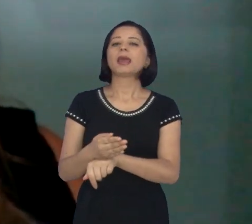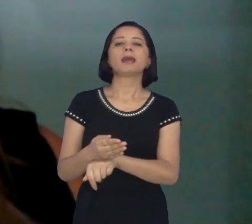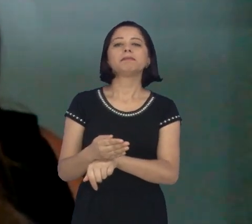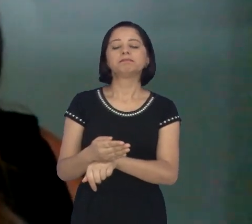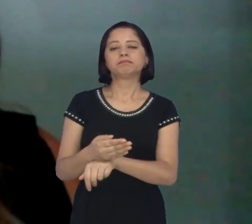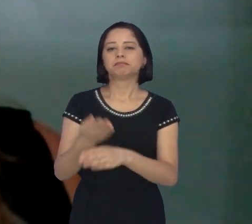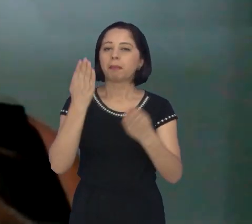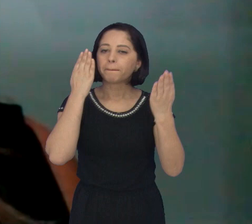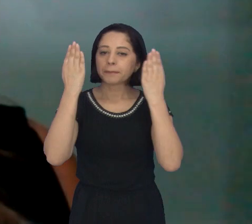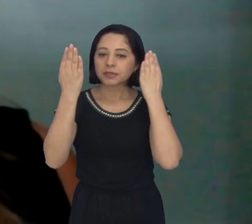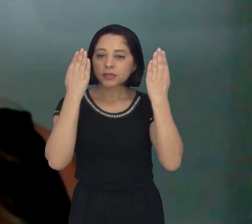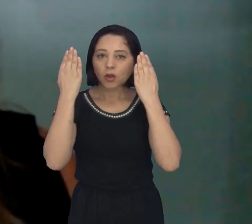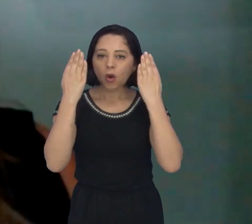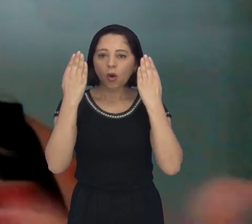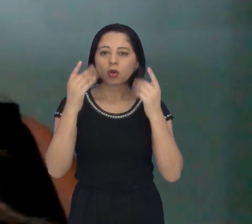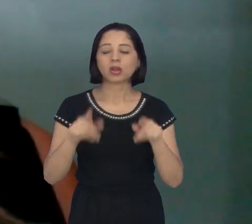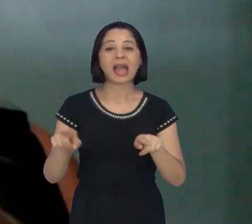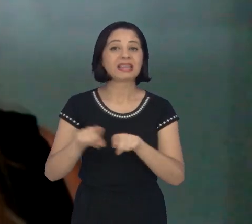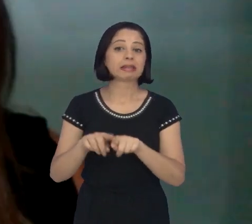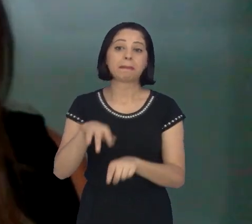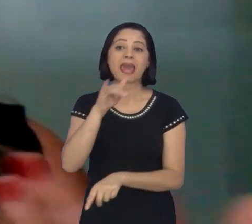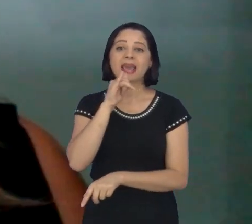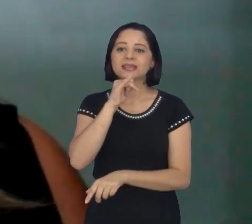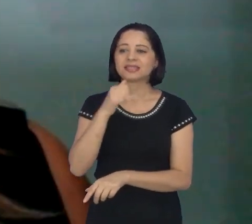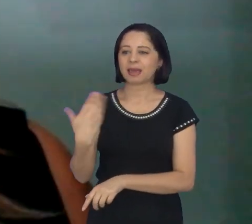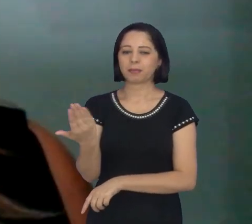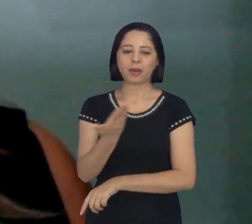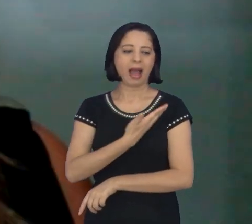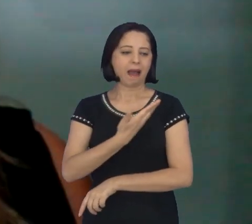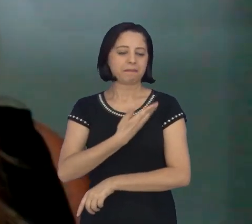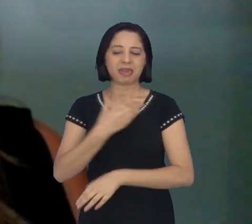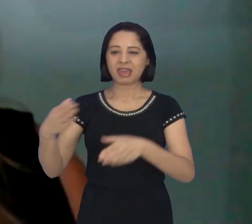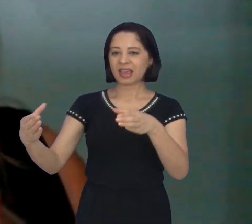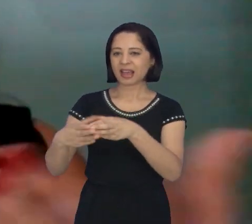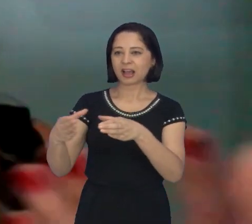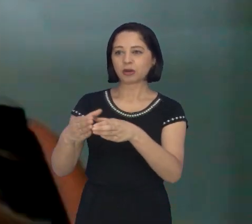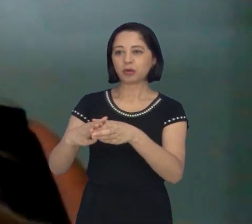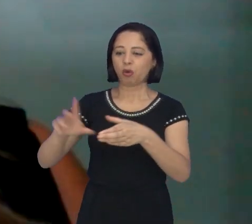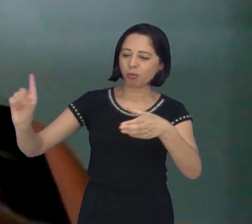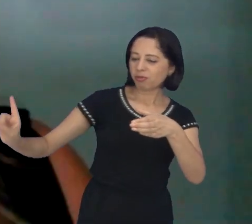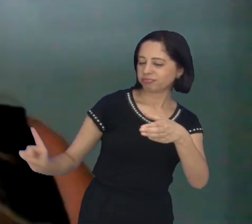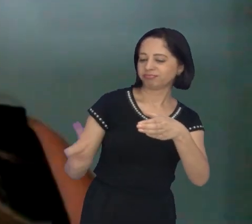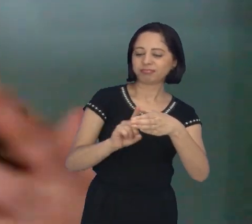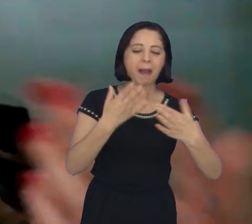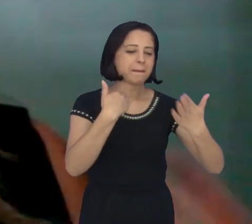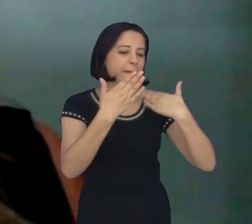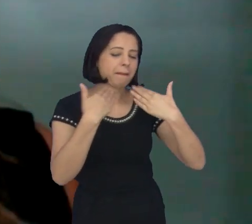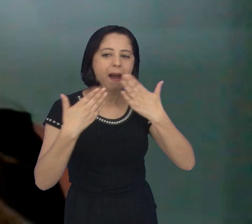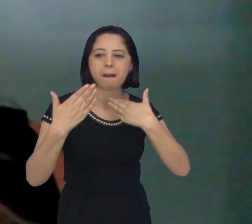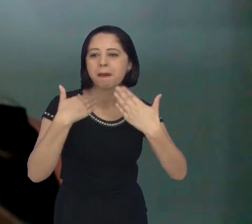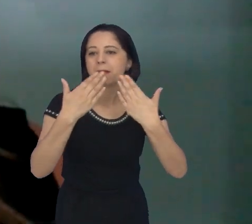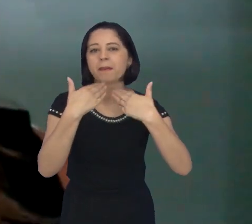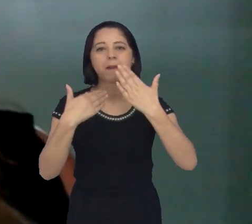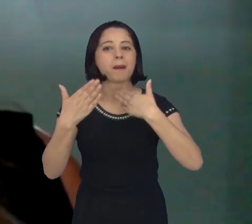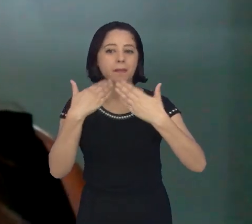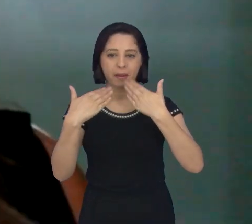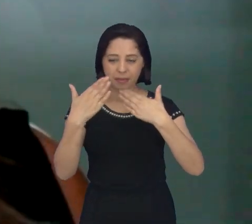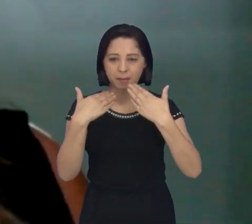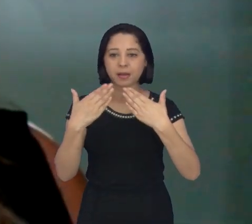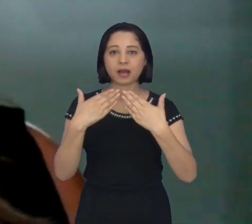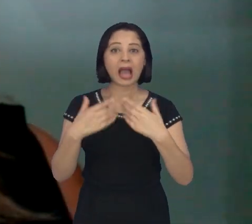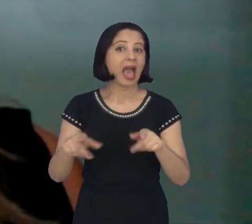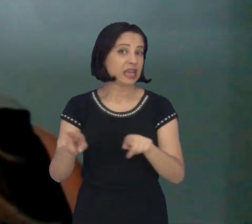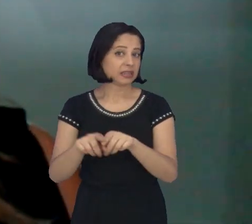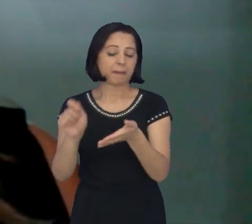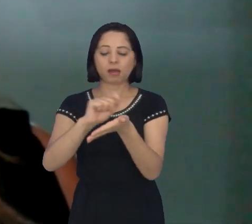alguma atividade em grupo com outras mulheres, com outras pessoas, que você vai poder conversar e vai poder, né? Às vezes